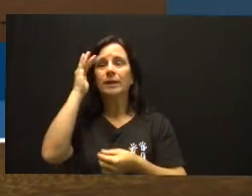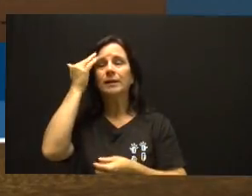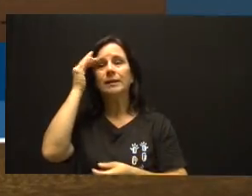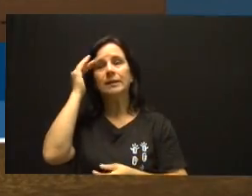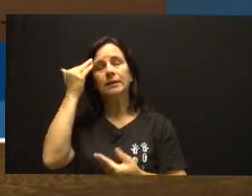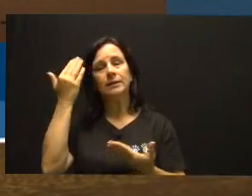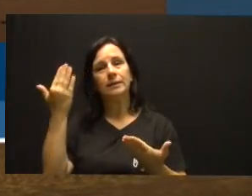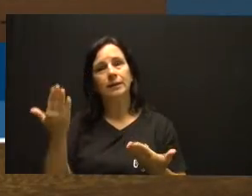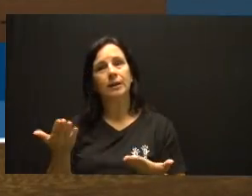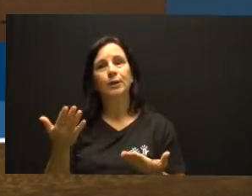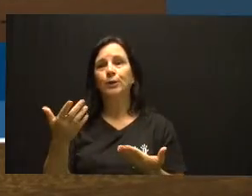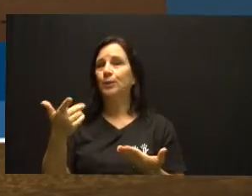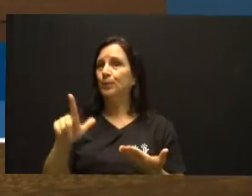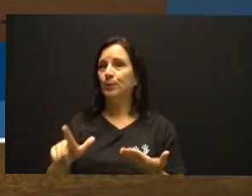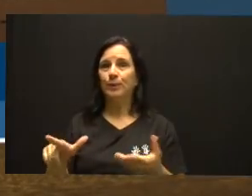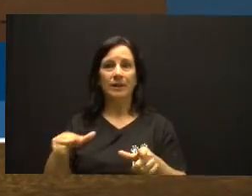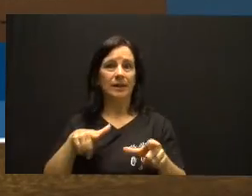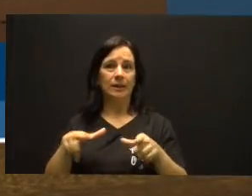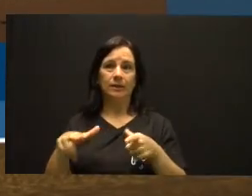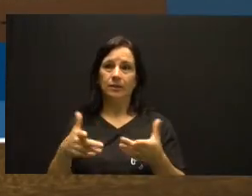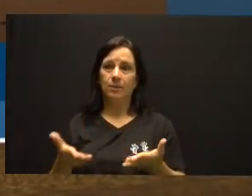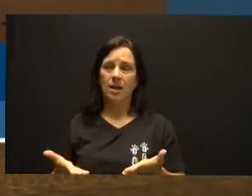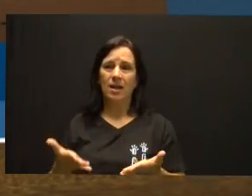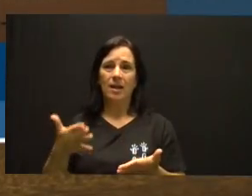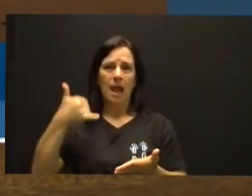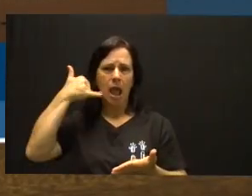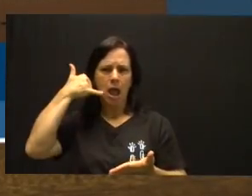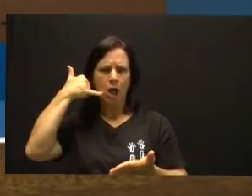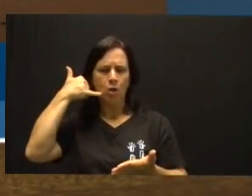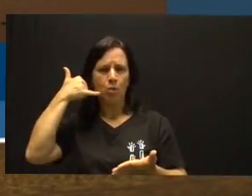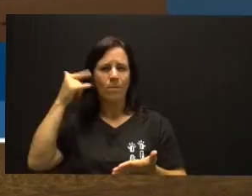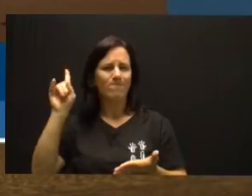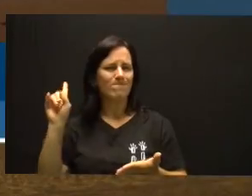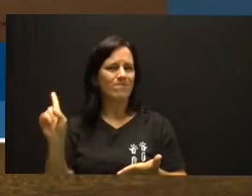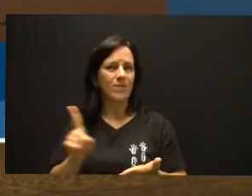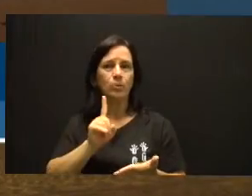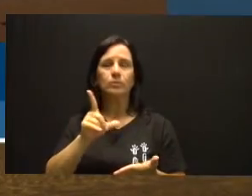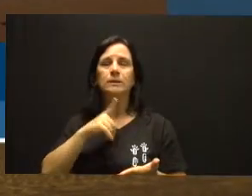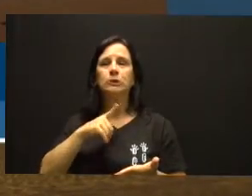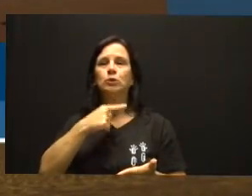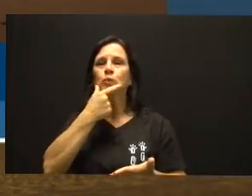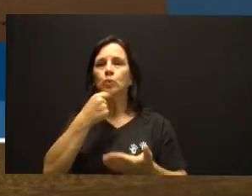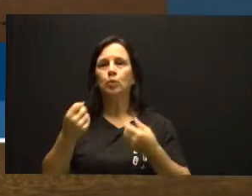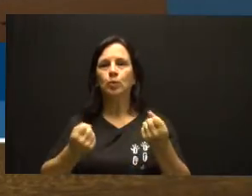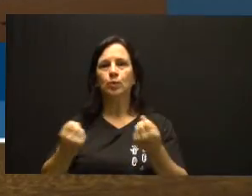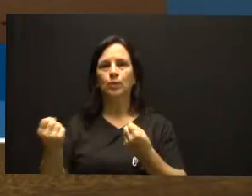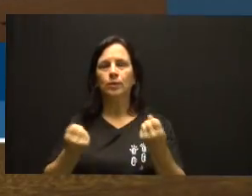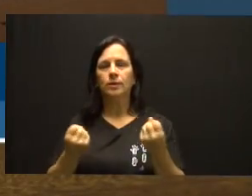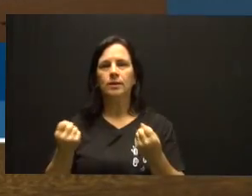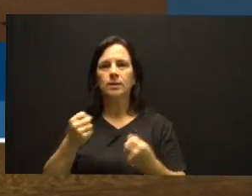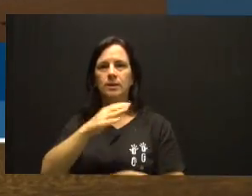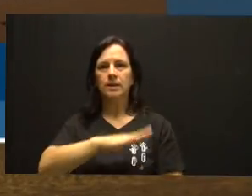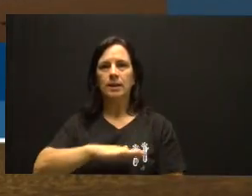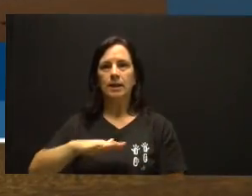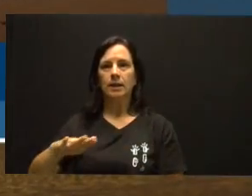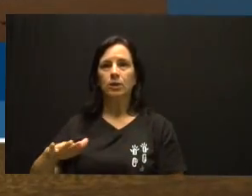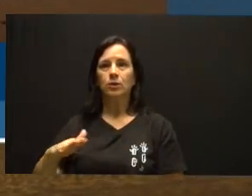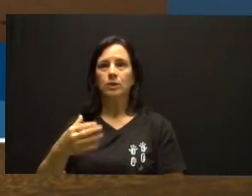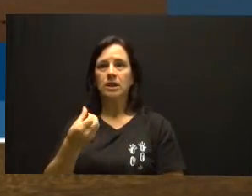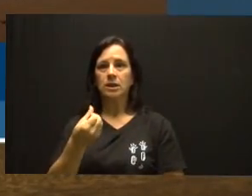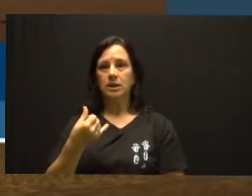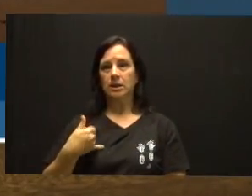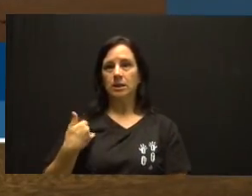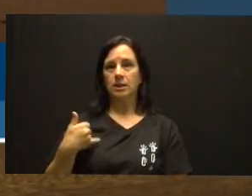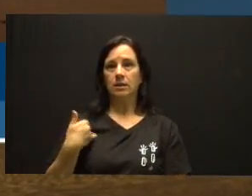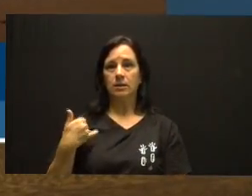agir, que ela não queria trabalhar, e ela me ligou e falou: Érica, não tem motorista. E a criança, ela só tem 6 anos,